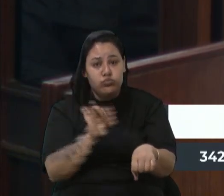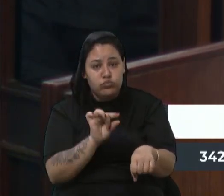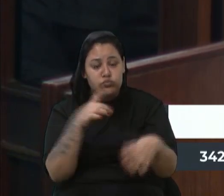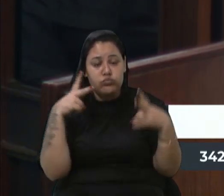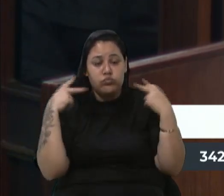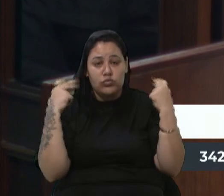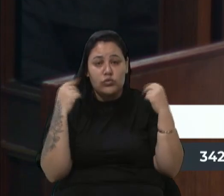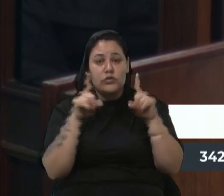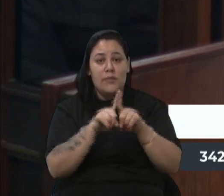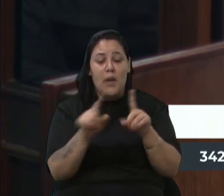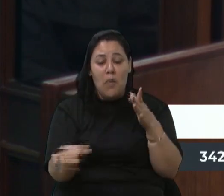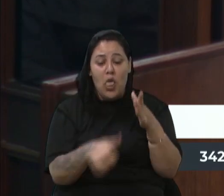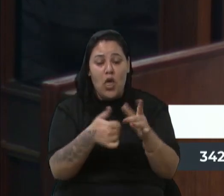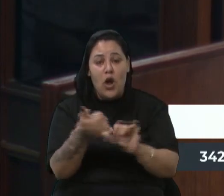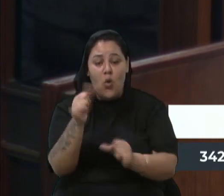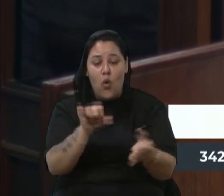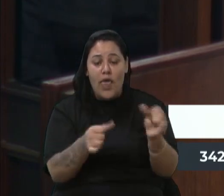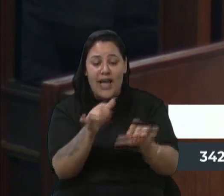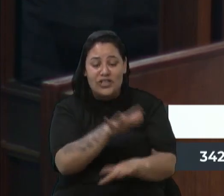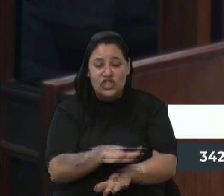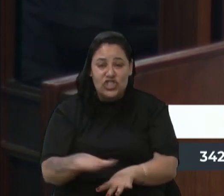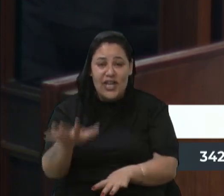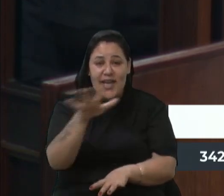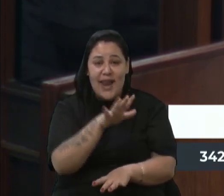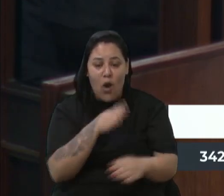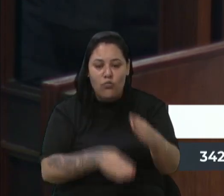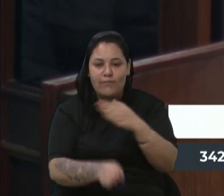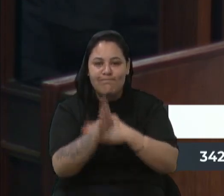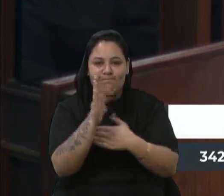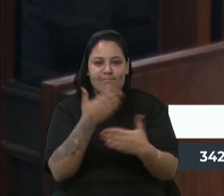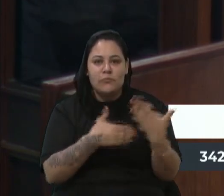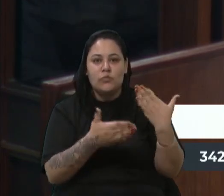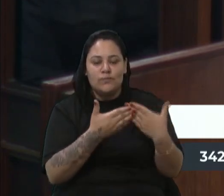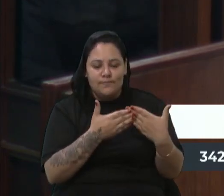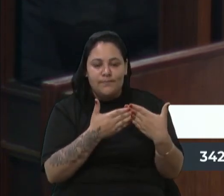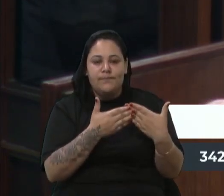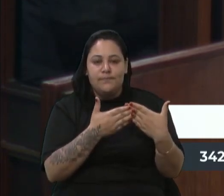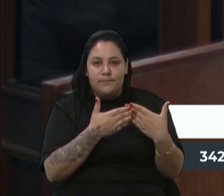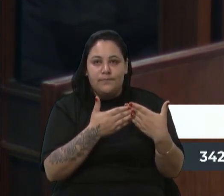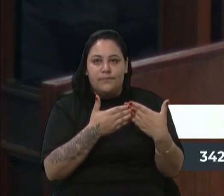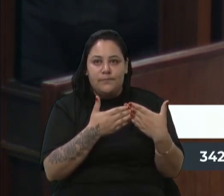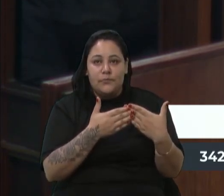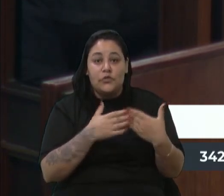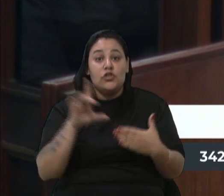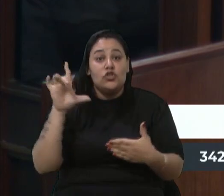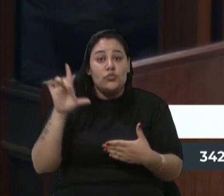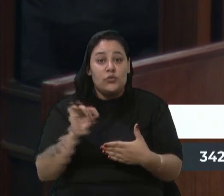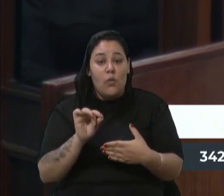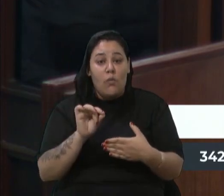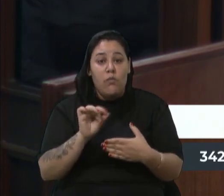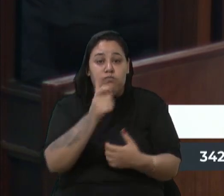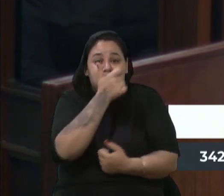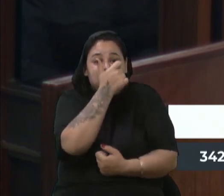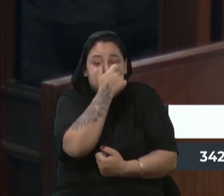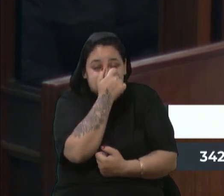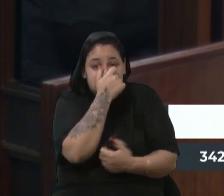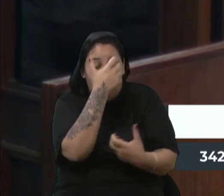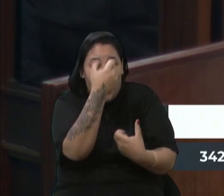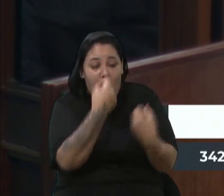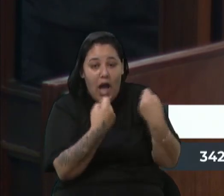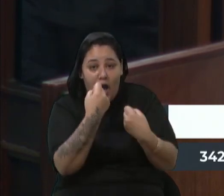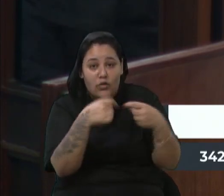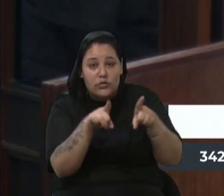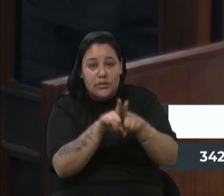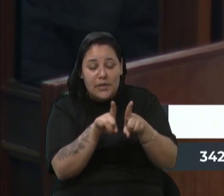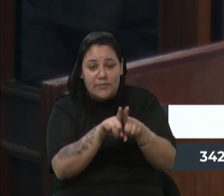motoristas, melhorando a qualidade geral da jornada. A redução de congestionamento, a ausência de paradas e fluidez do